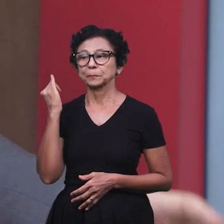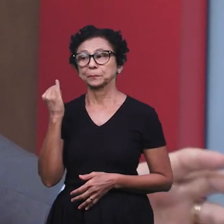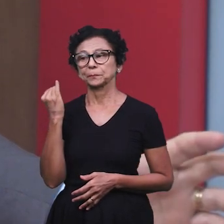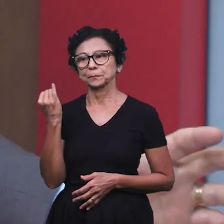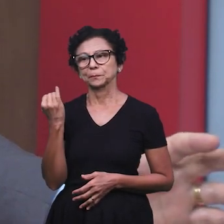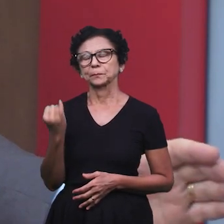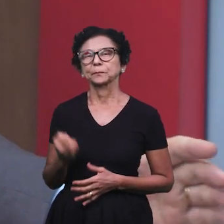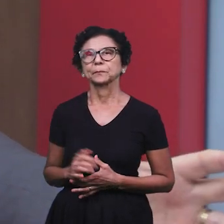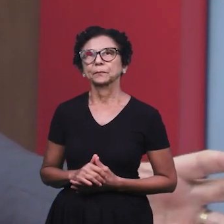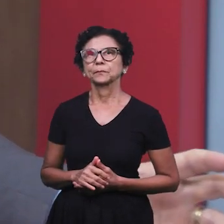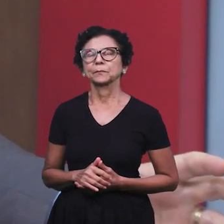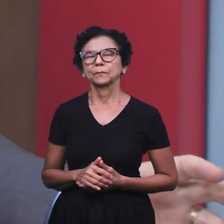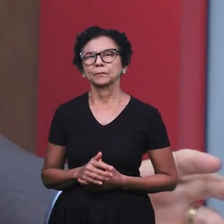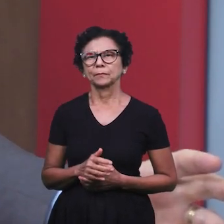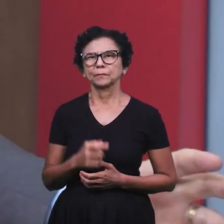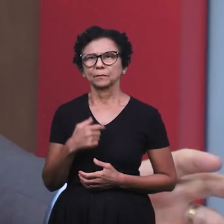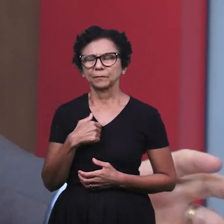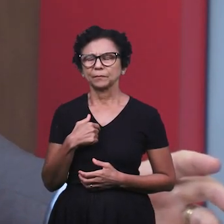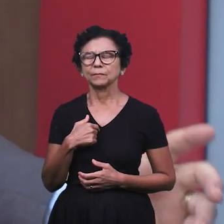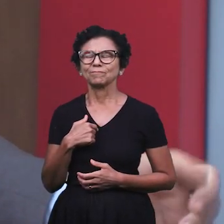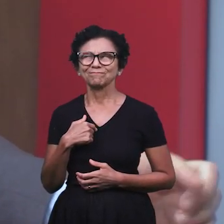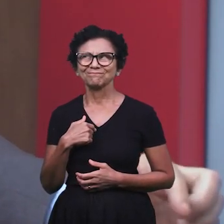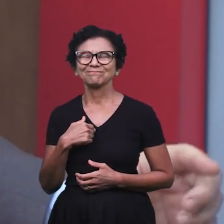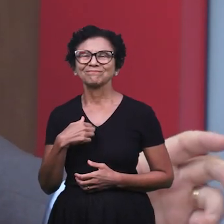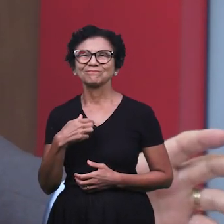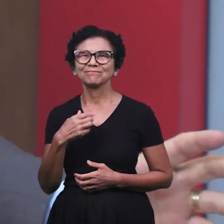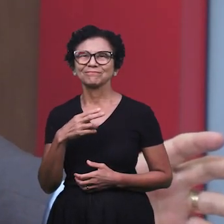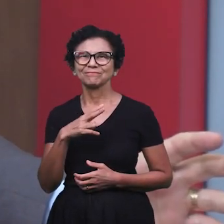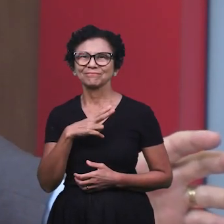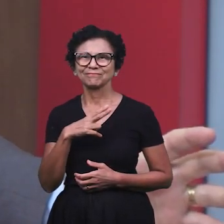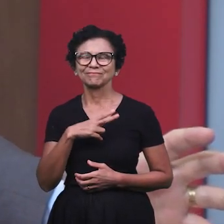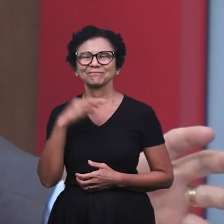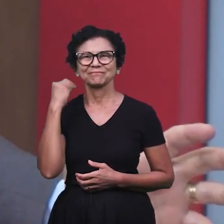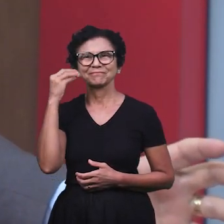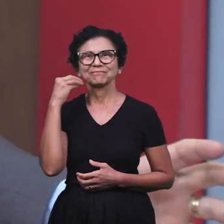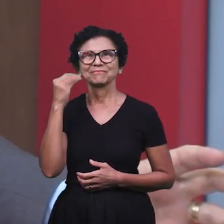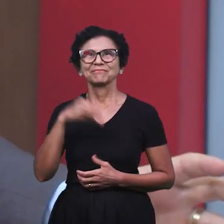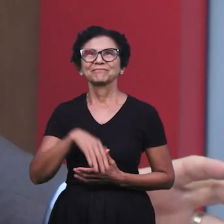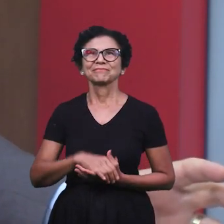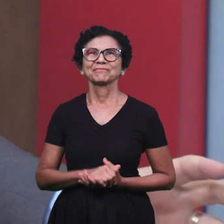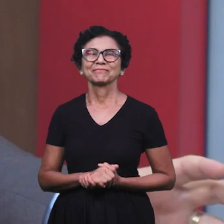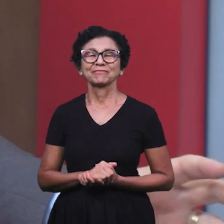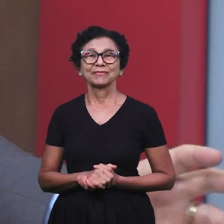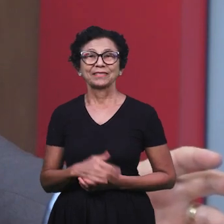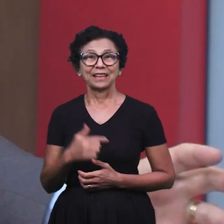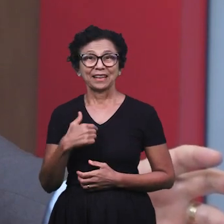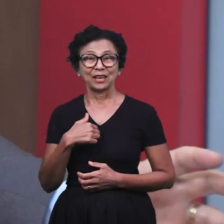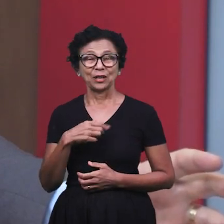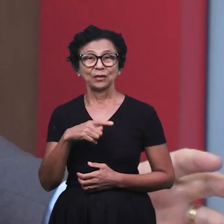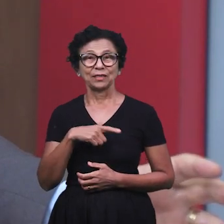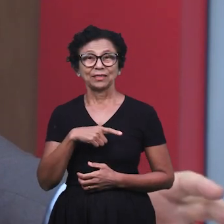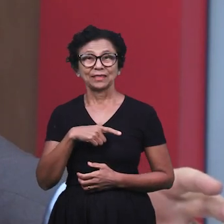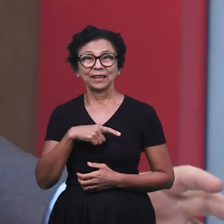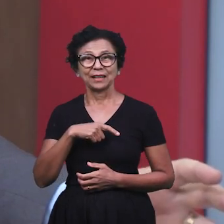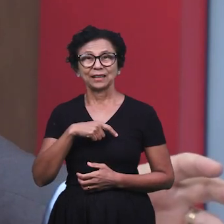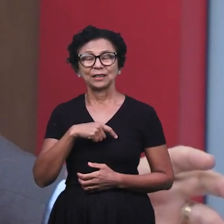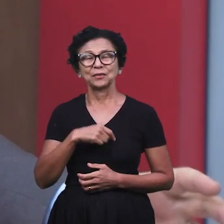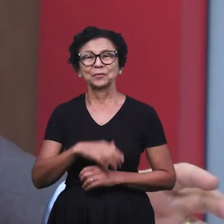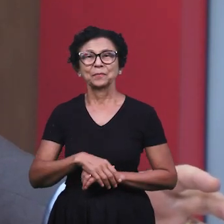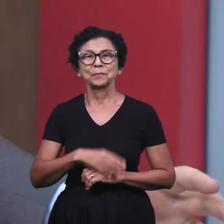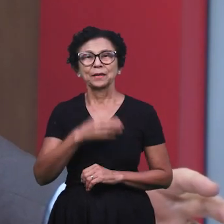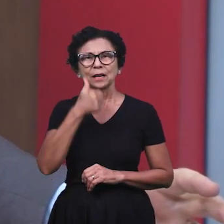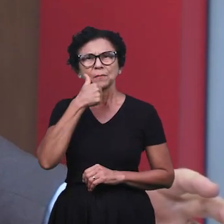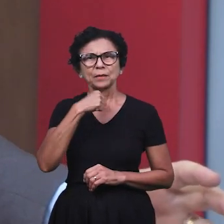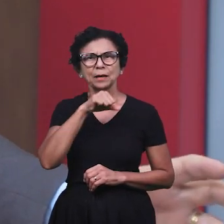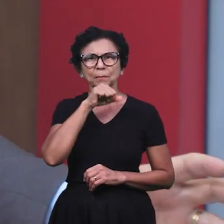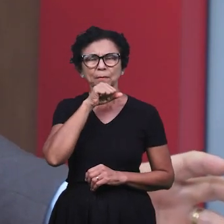colocou. Eu tive essa experiência, só uma aspas aqui, eu tenho 15 tios maternos do lado